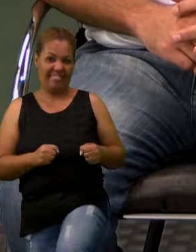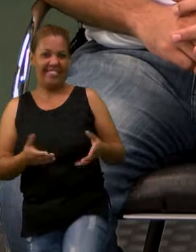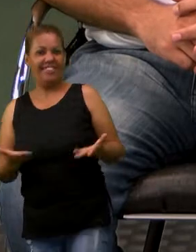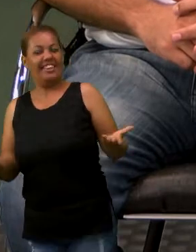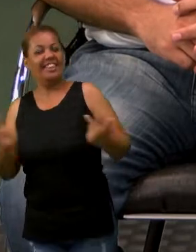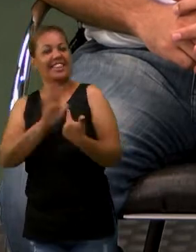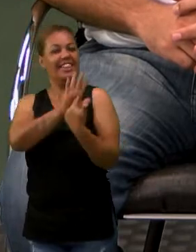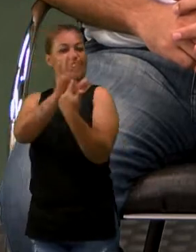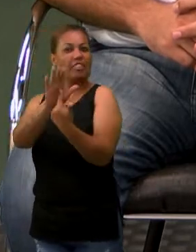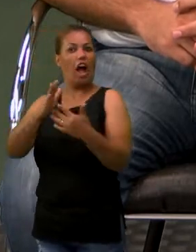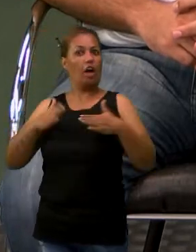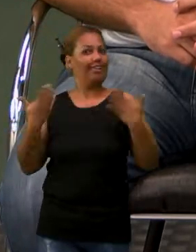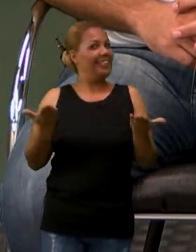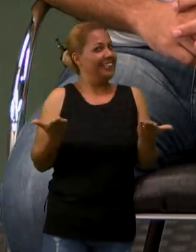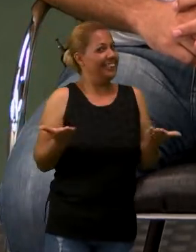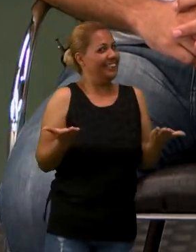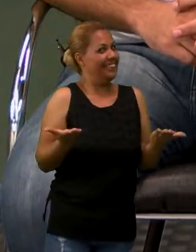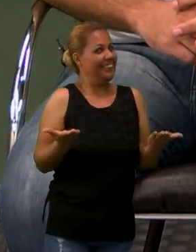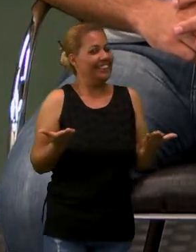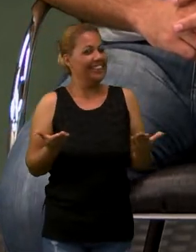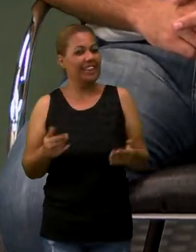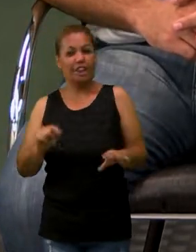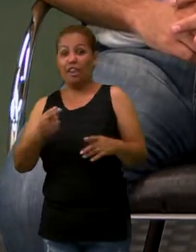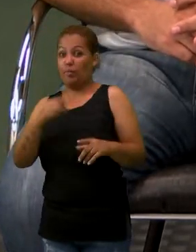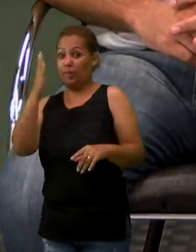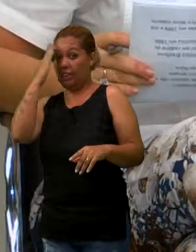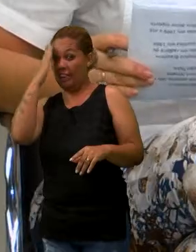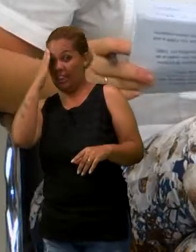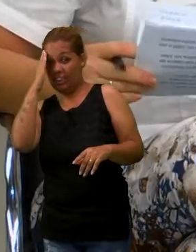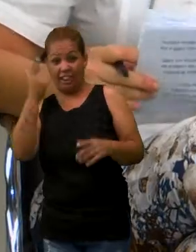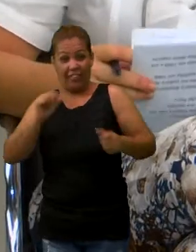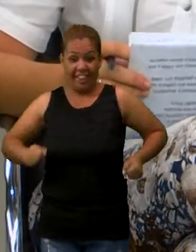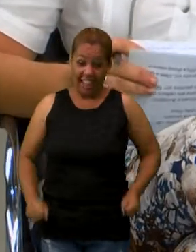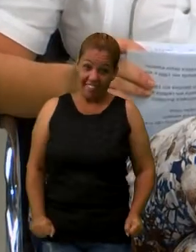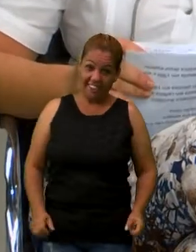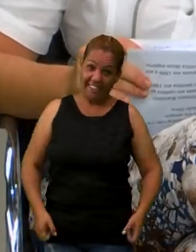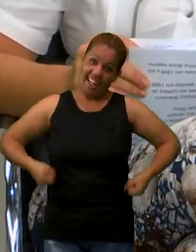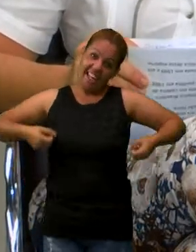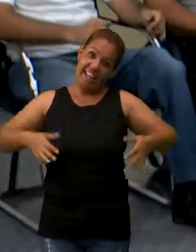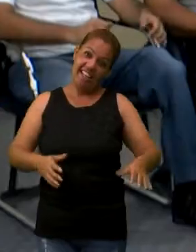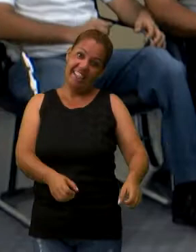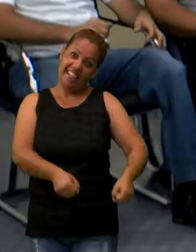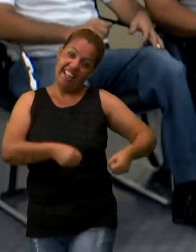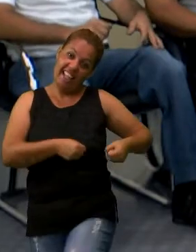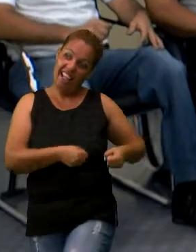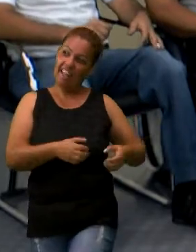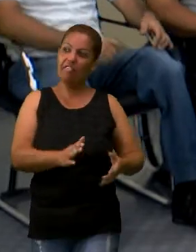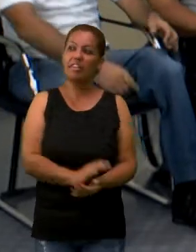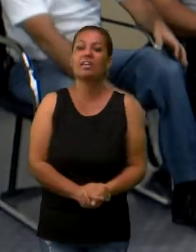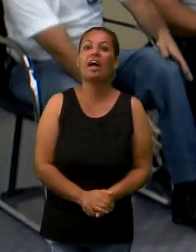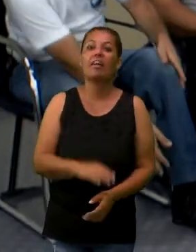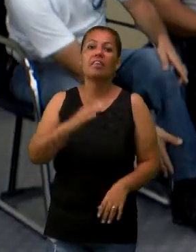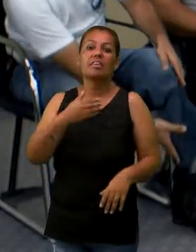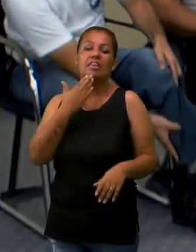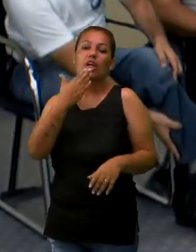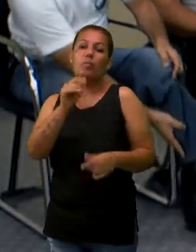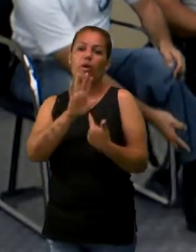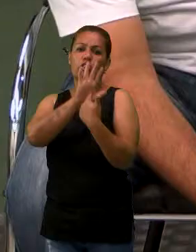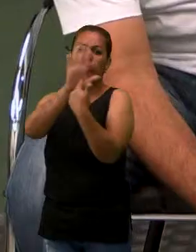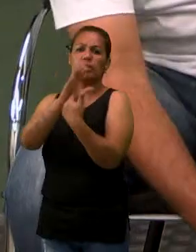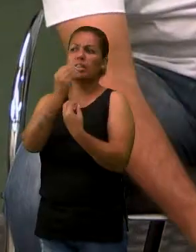gagueira que não era baixar alemã que pode mostrar a jovem